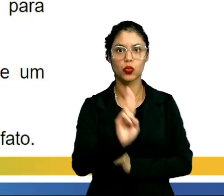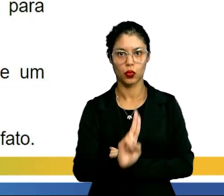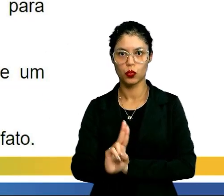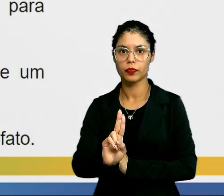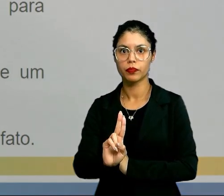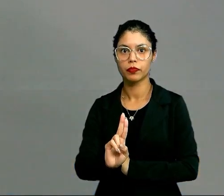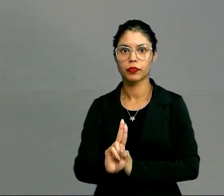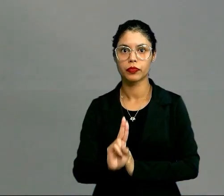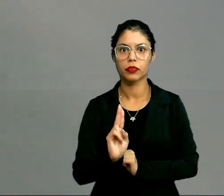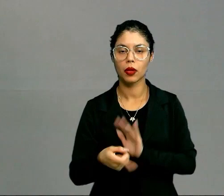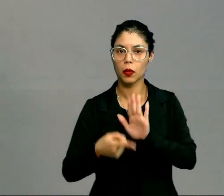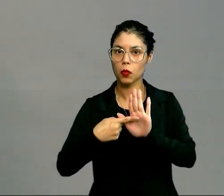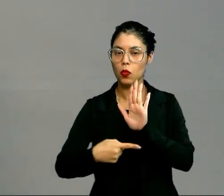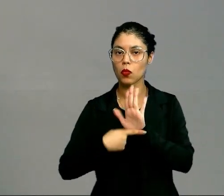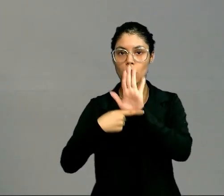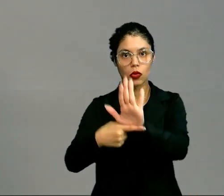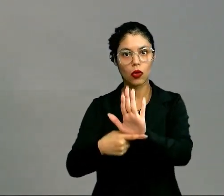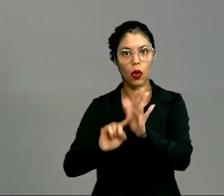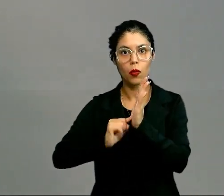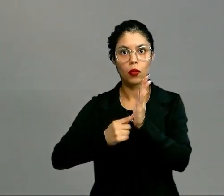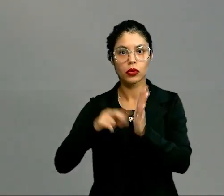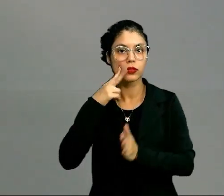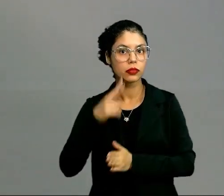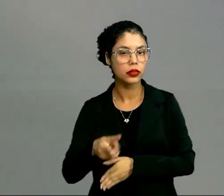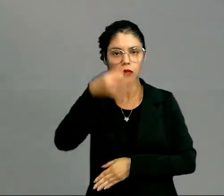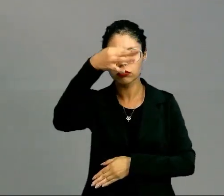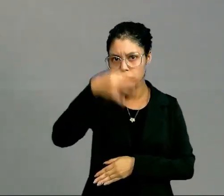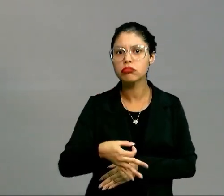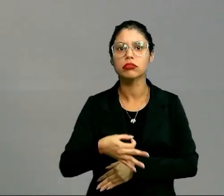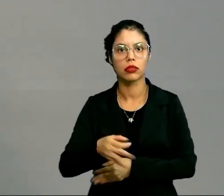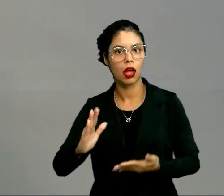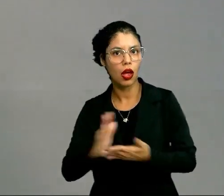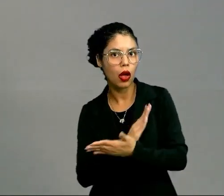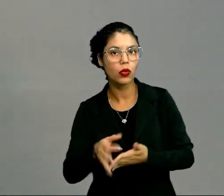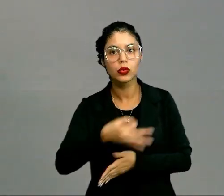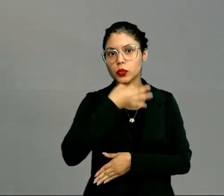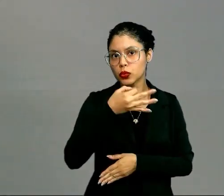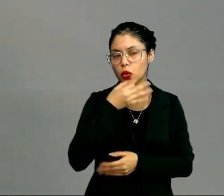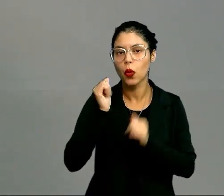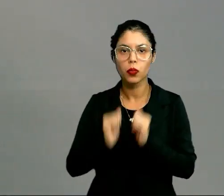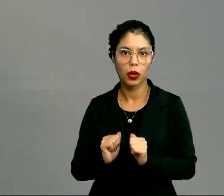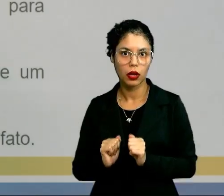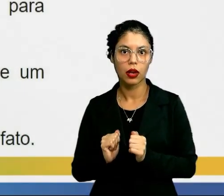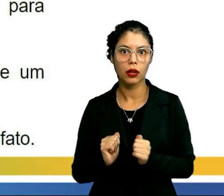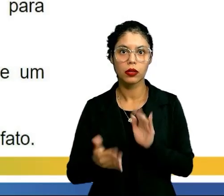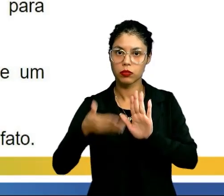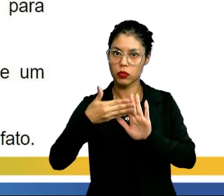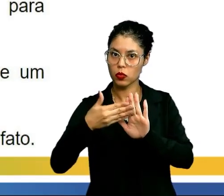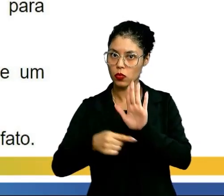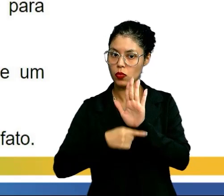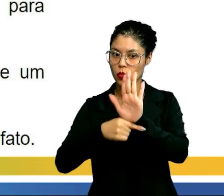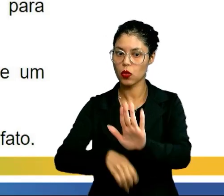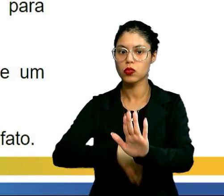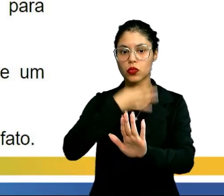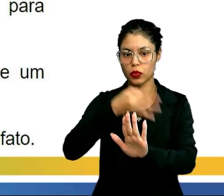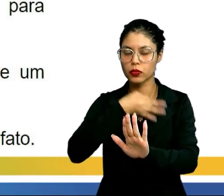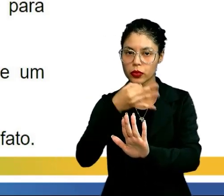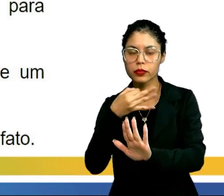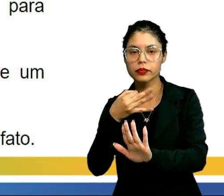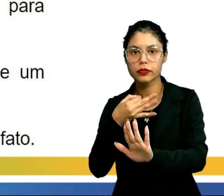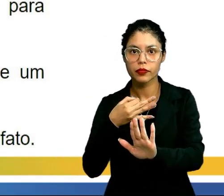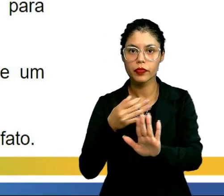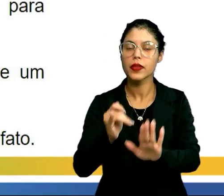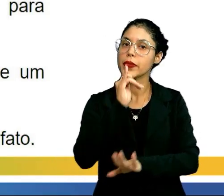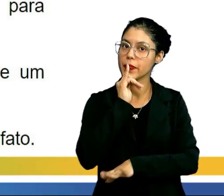utilizá-los para comprovar que o nosso ponto de vista está correto, que são alguns argumentos que eu posso comprovar com esses argumentos, eu